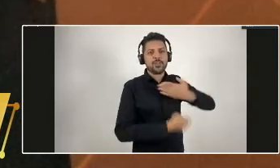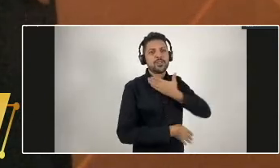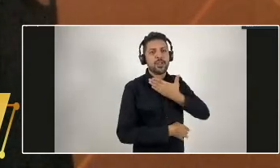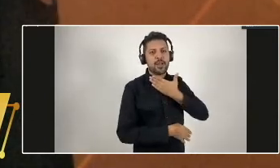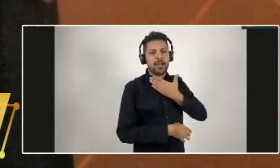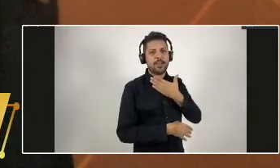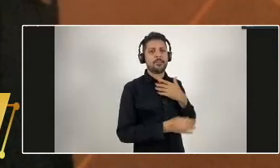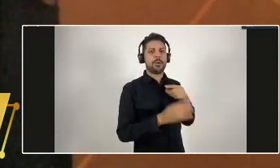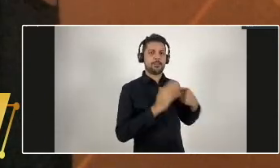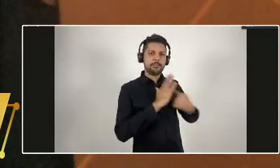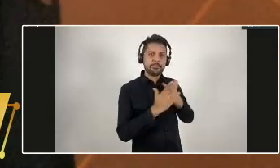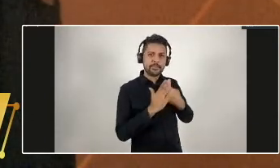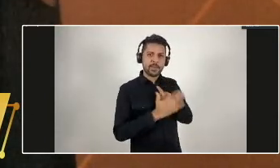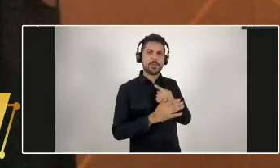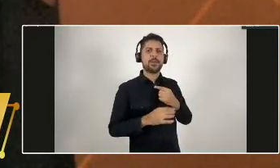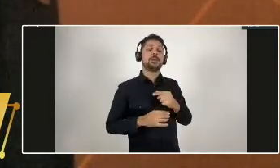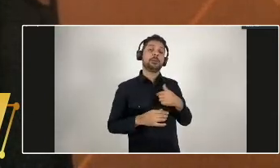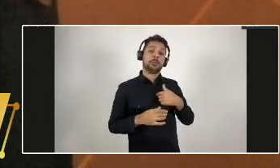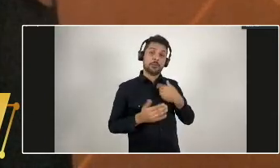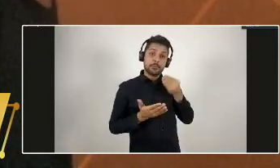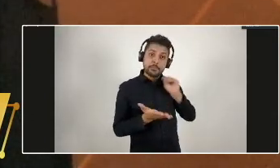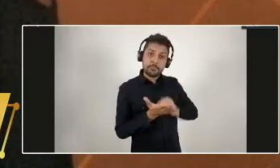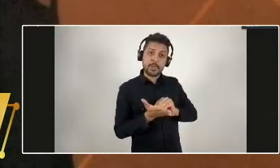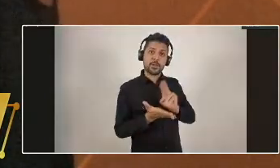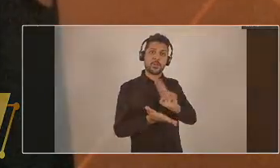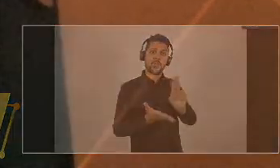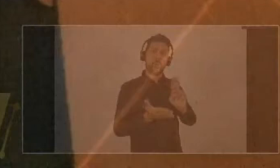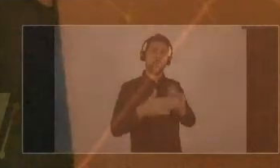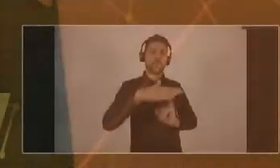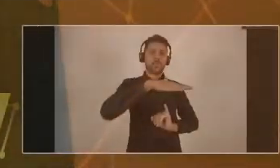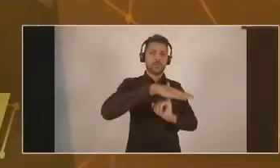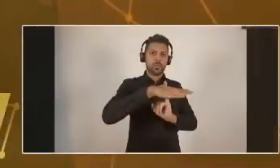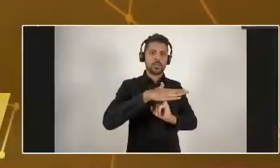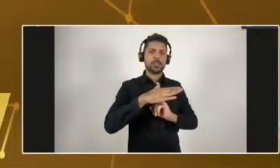instituição. Seguimos com a nossa convidada.